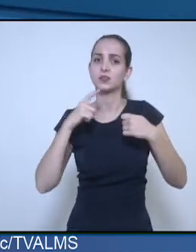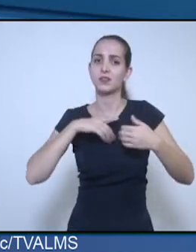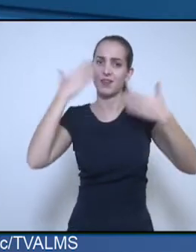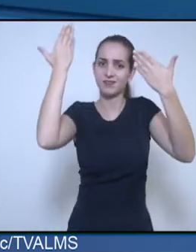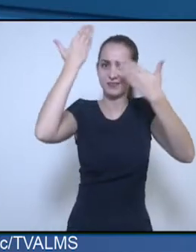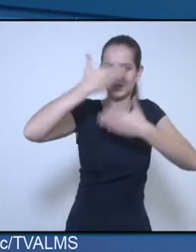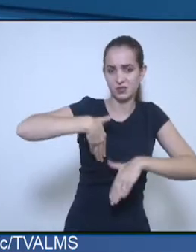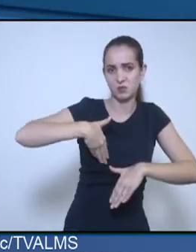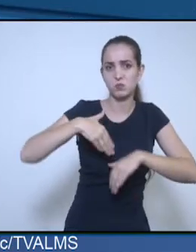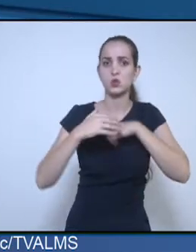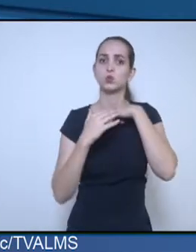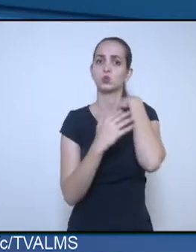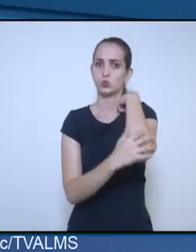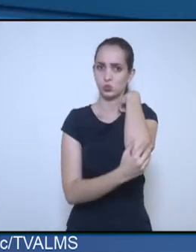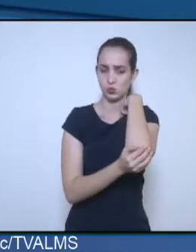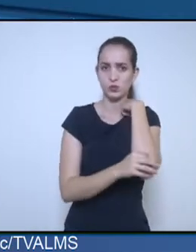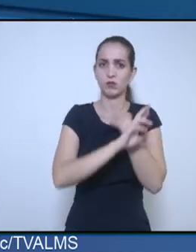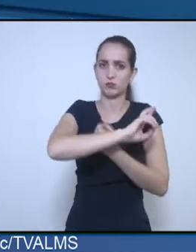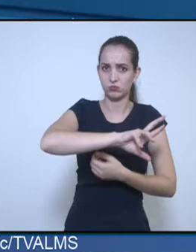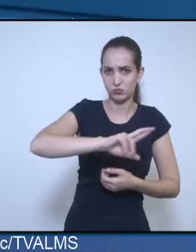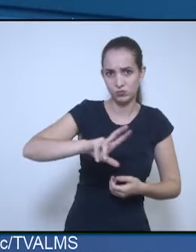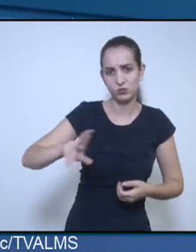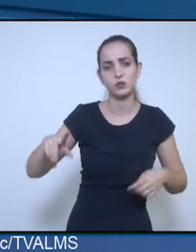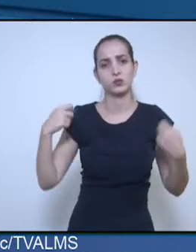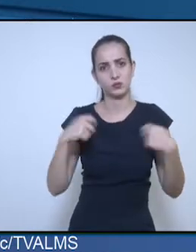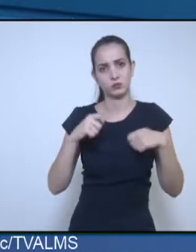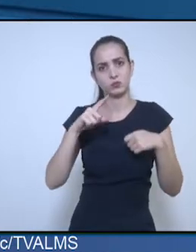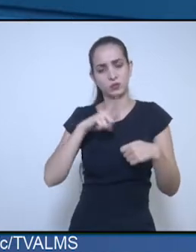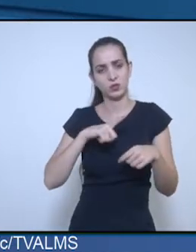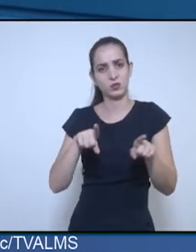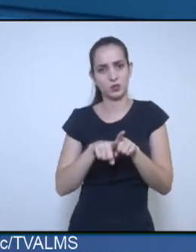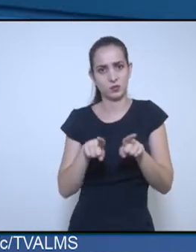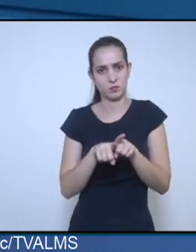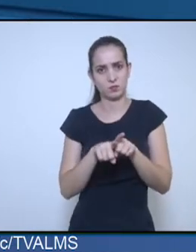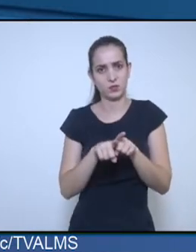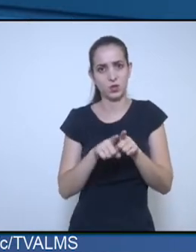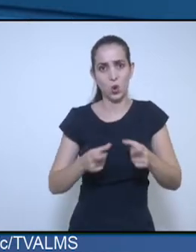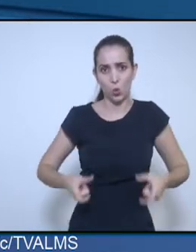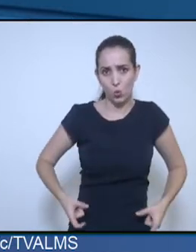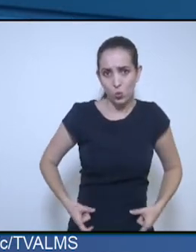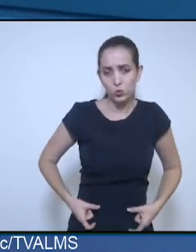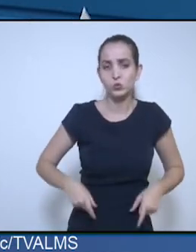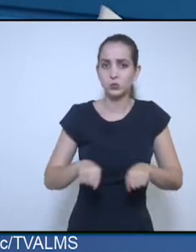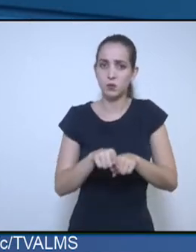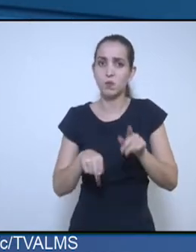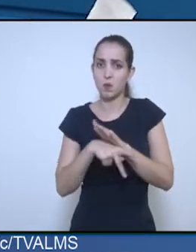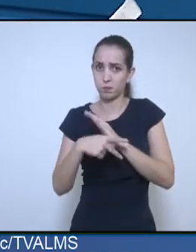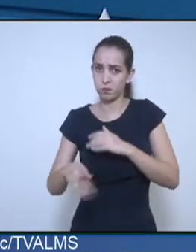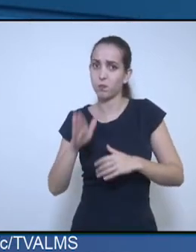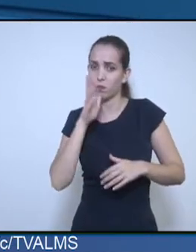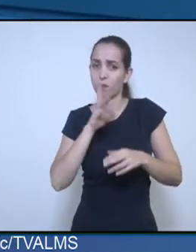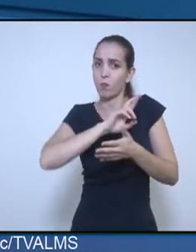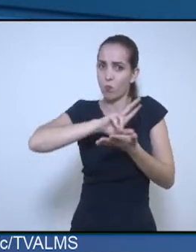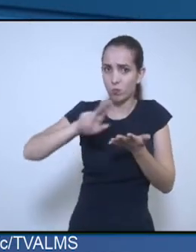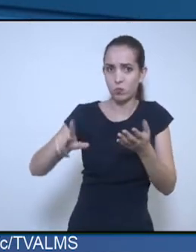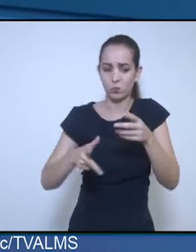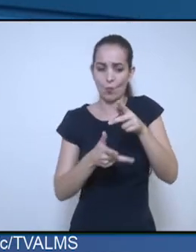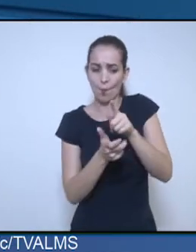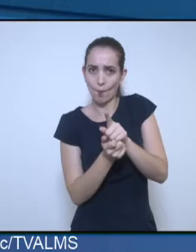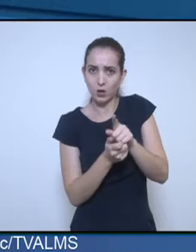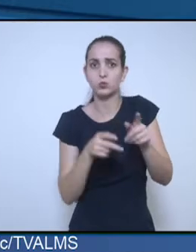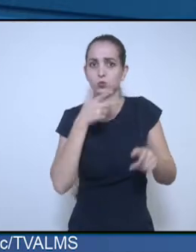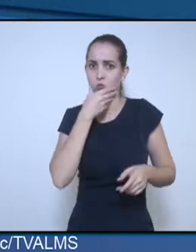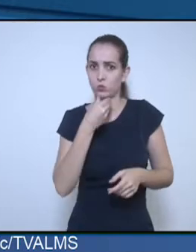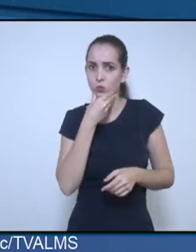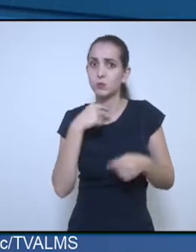Papa Nicolau e informações relacionadas aos cânceres de mama, útero e também de próstata. Determina que coloque-se